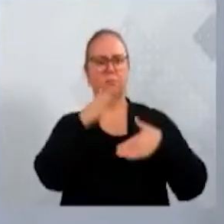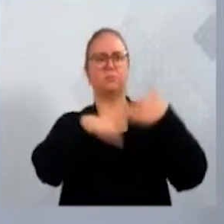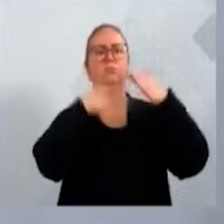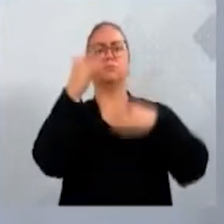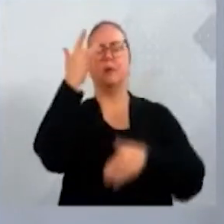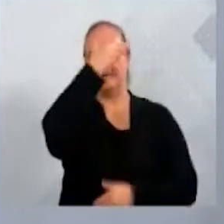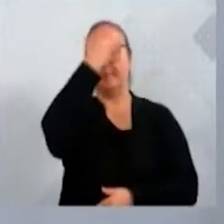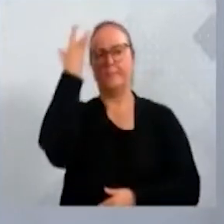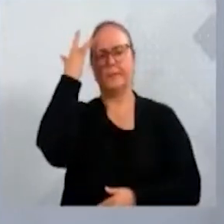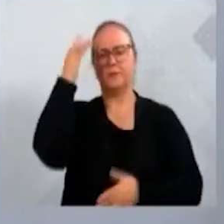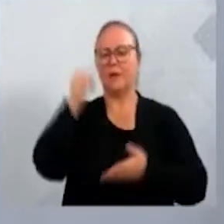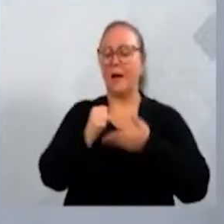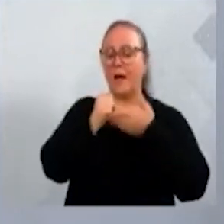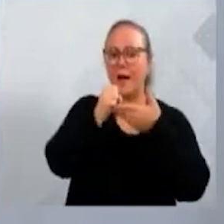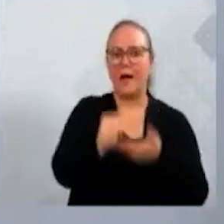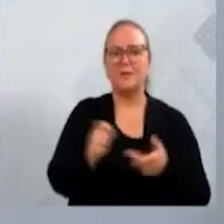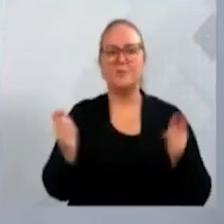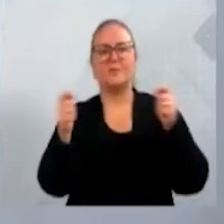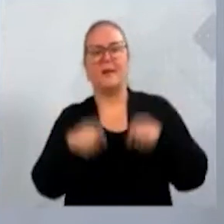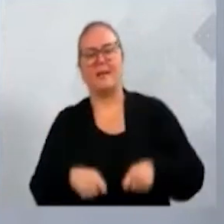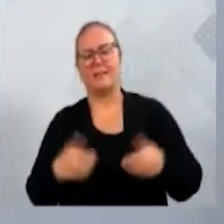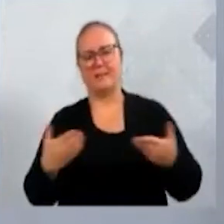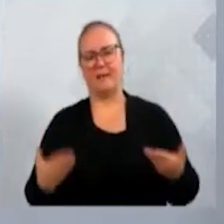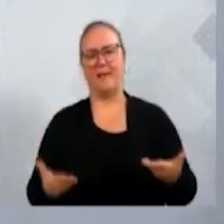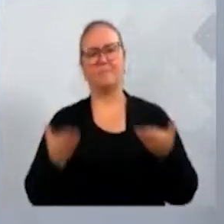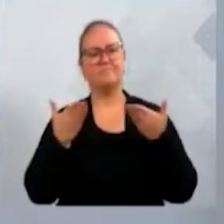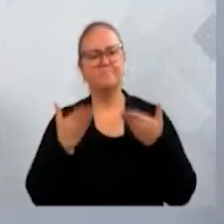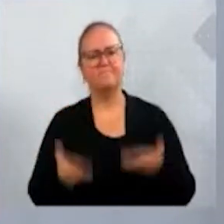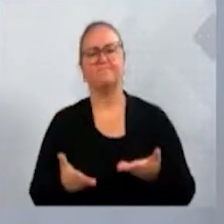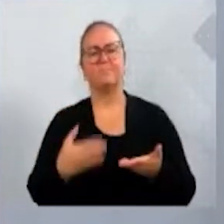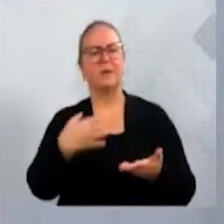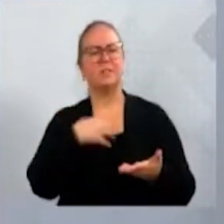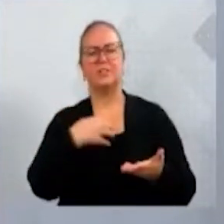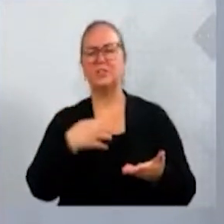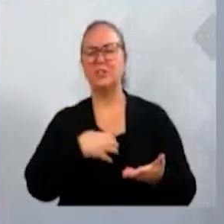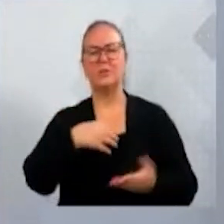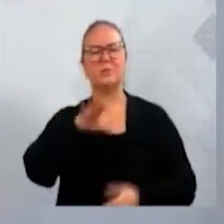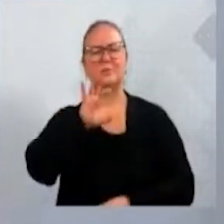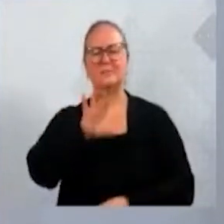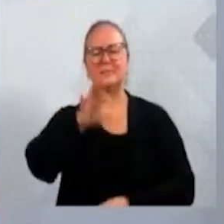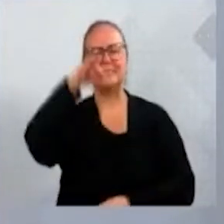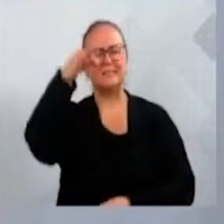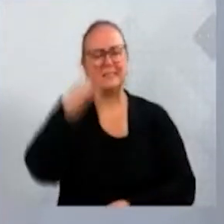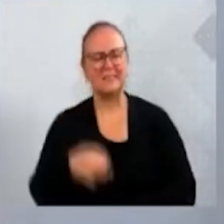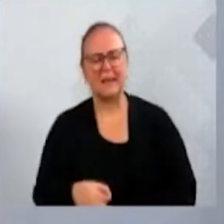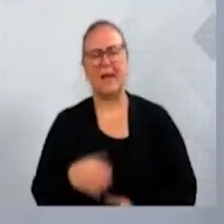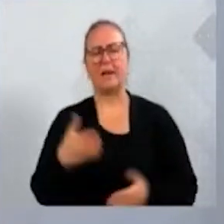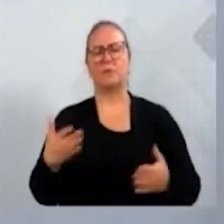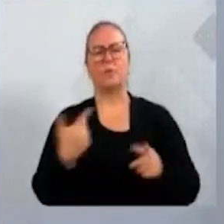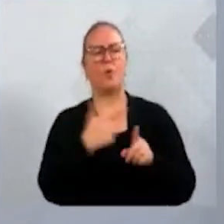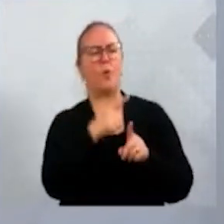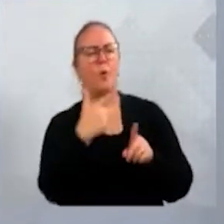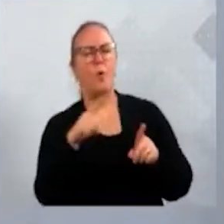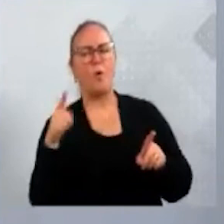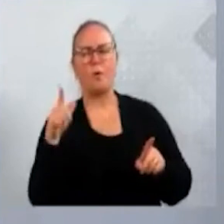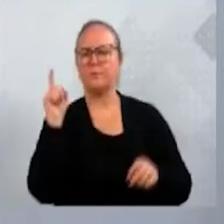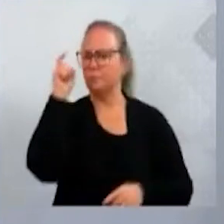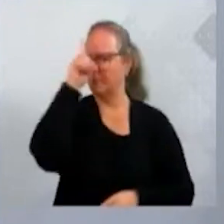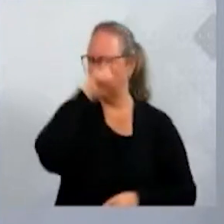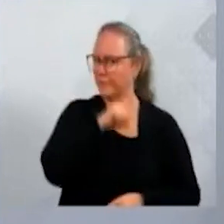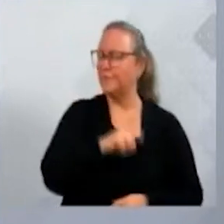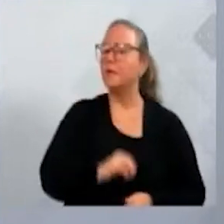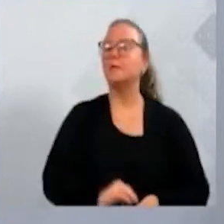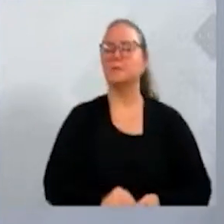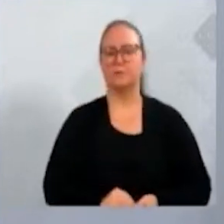pessoas possam contribuir junto com eles essa imparcialidade que é difícil de se encontrar hoje nos meios